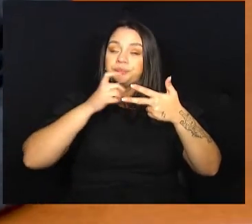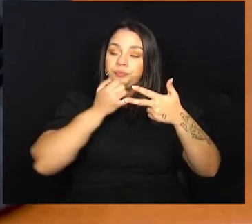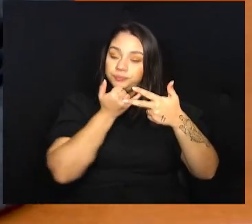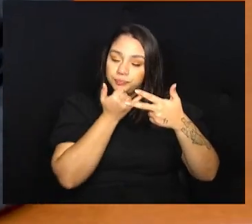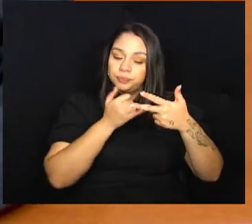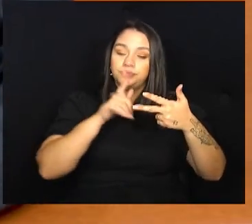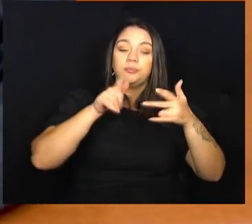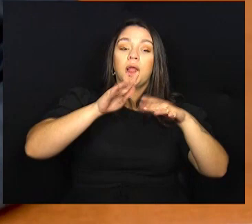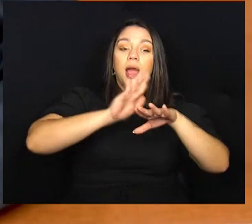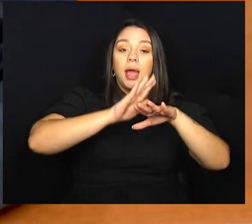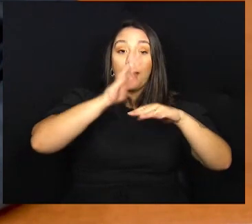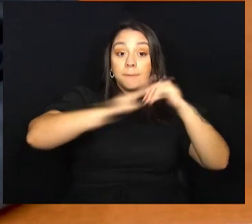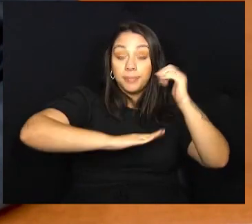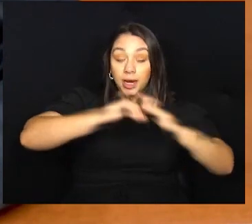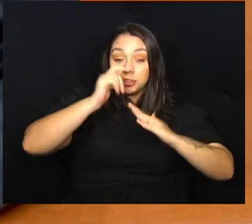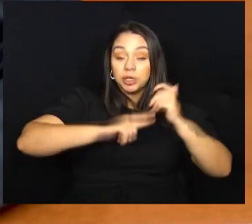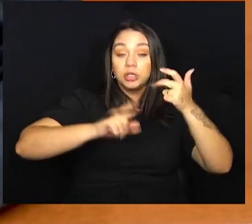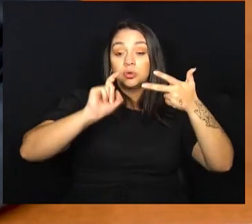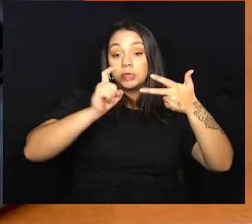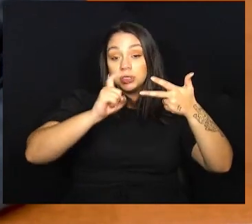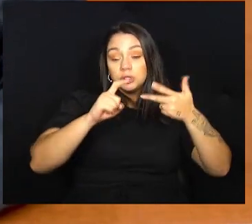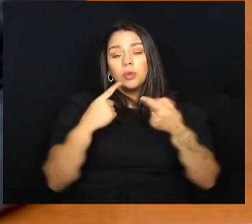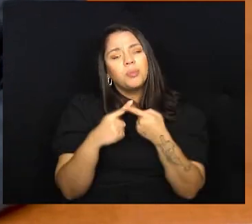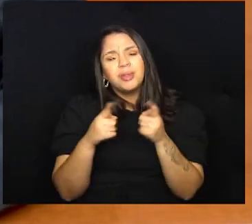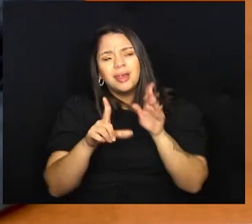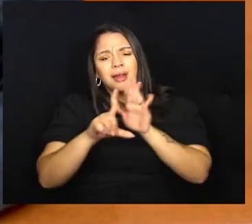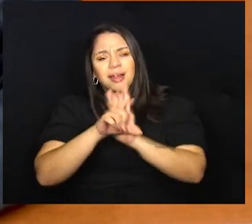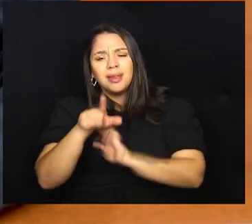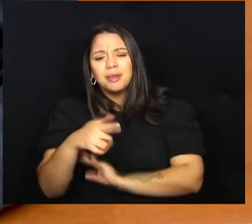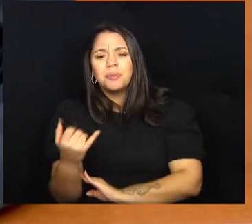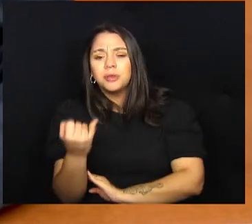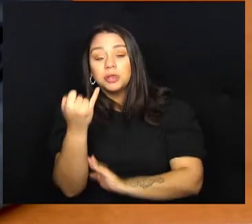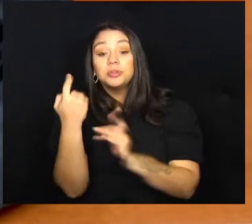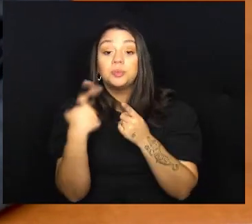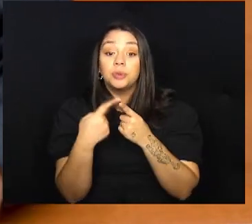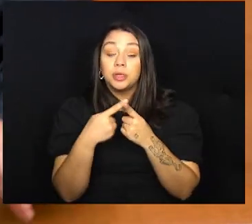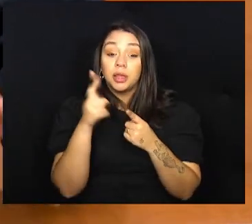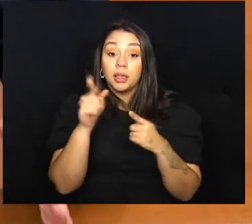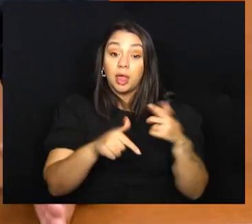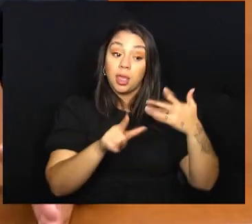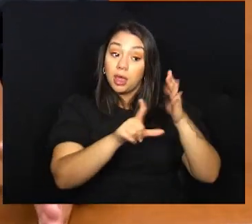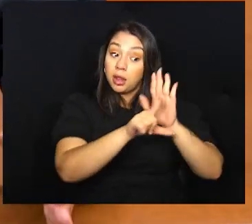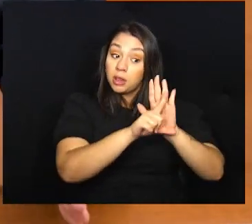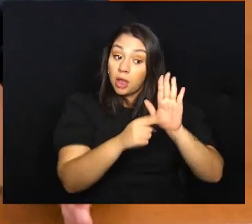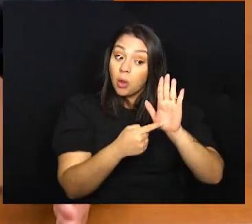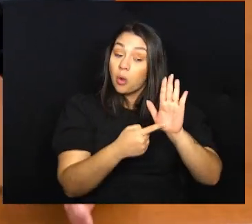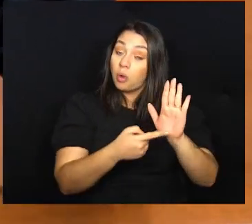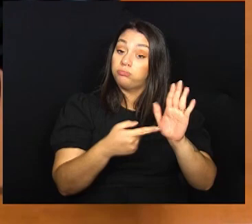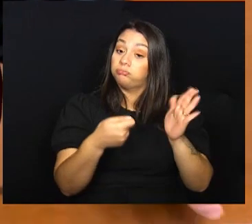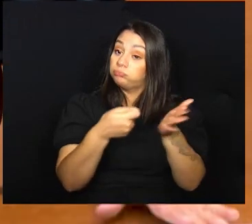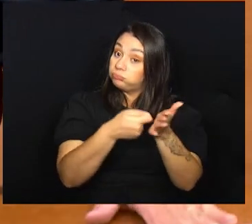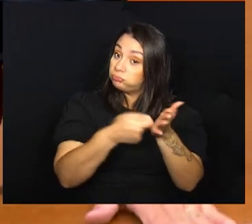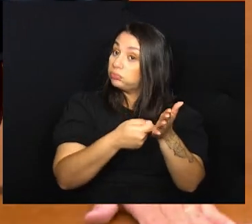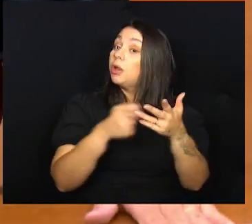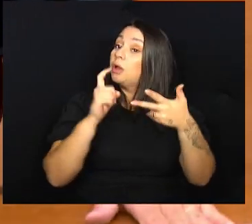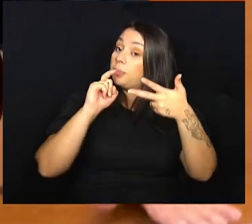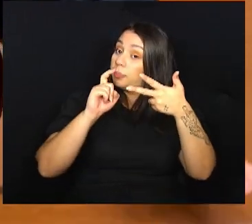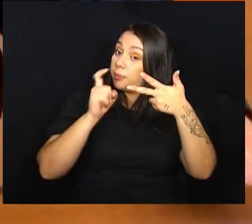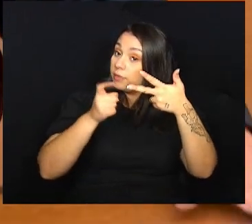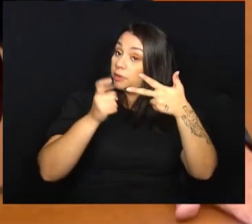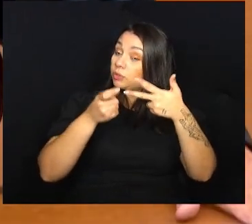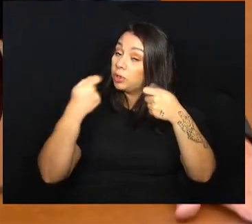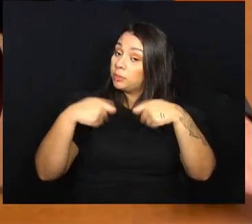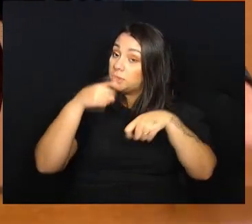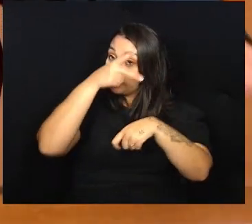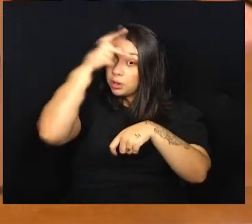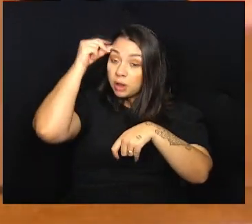muito importante? Porque ela passa a ser um instrumento legal para os artistas exigirem que a prefeitura faça